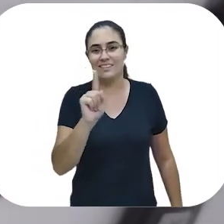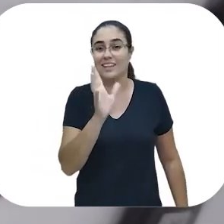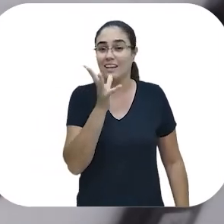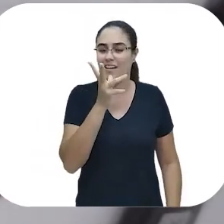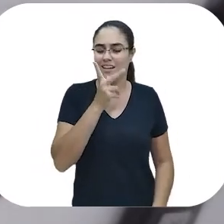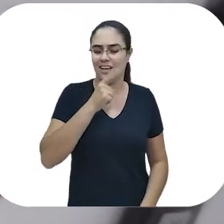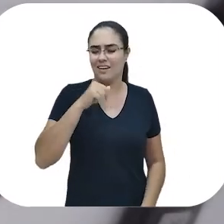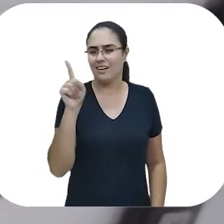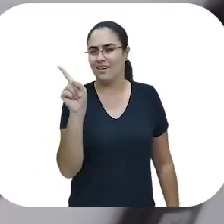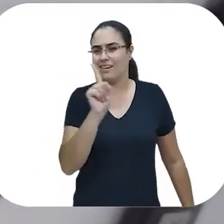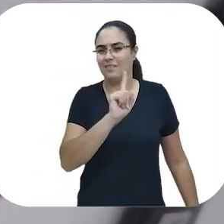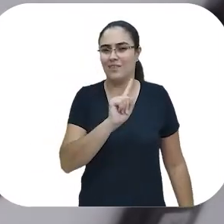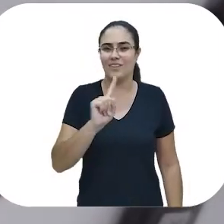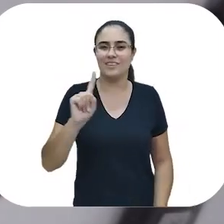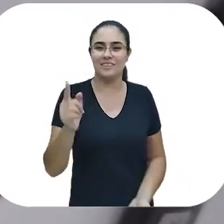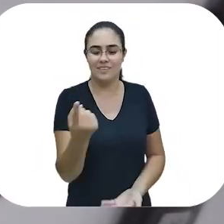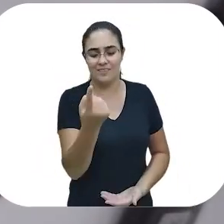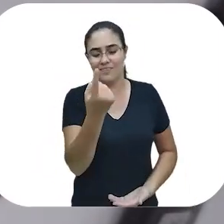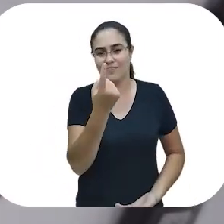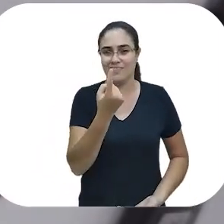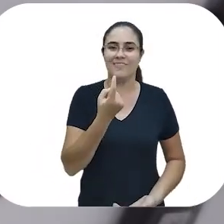Por isso não se demora.